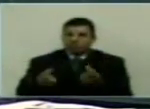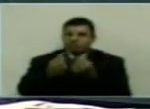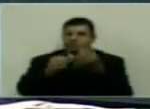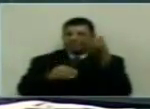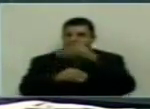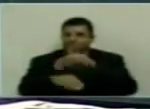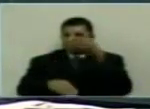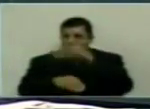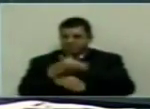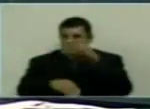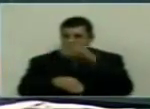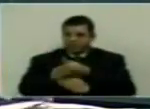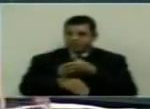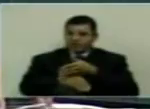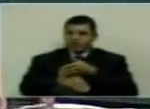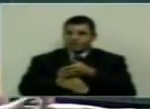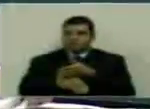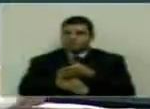e investimento.